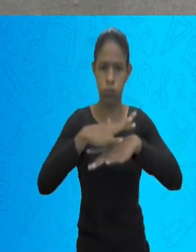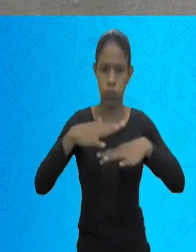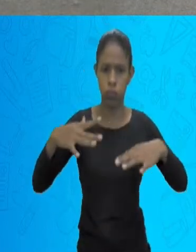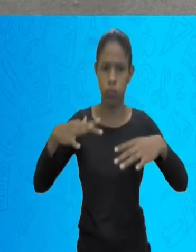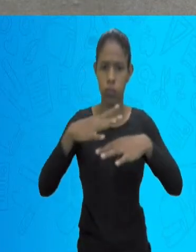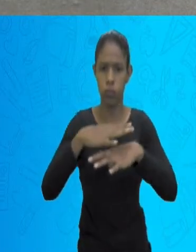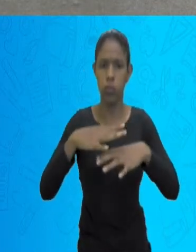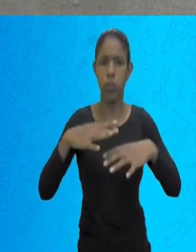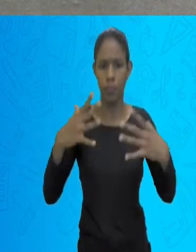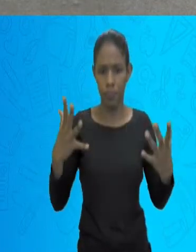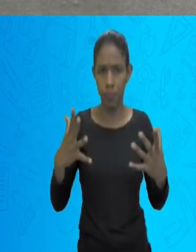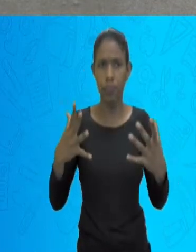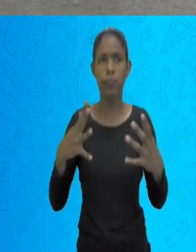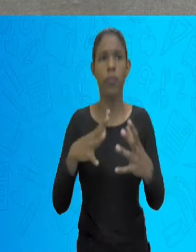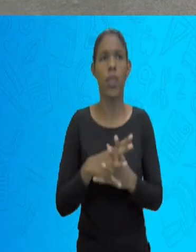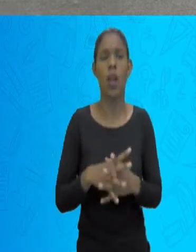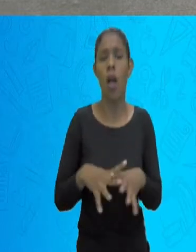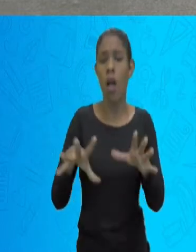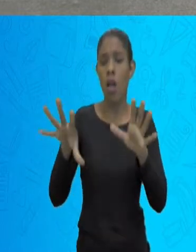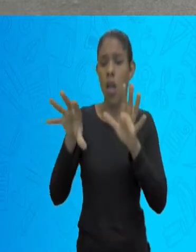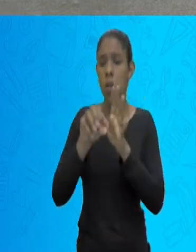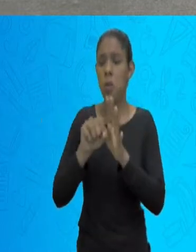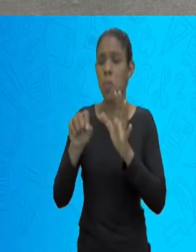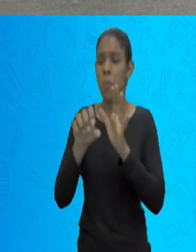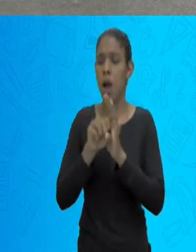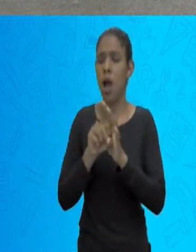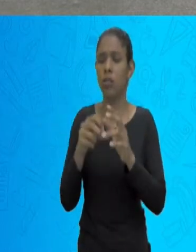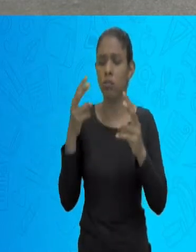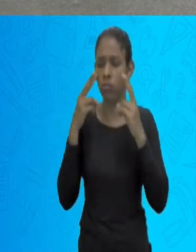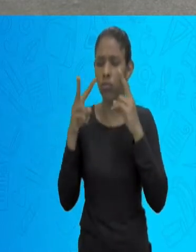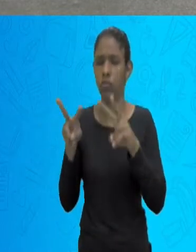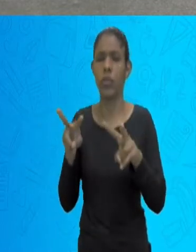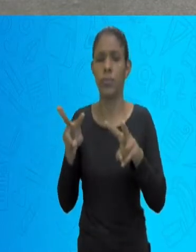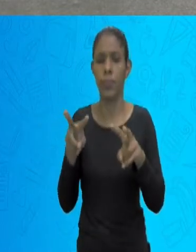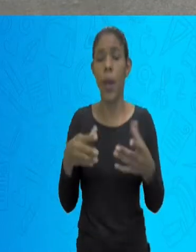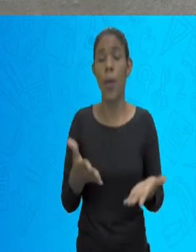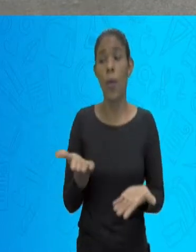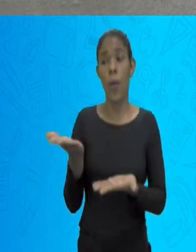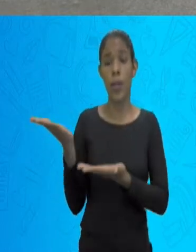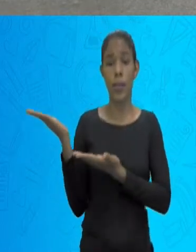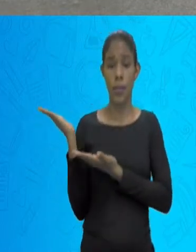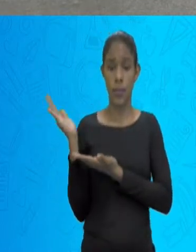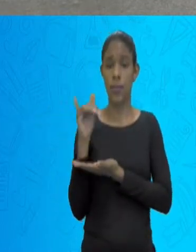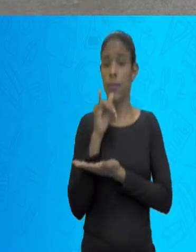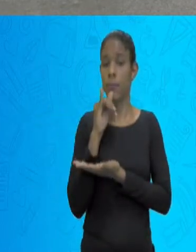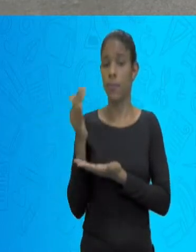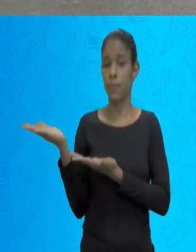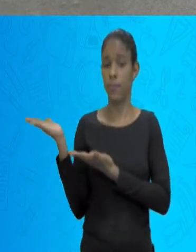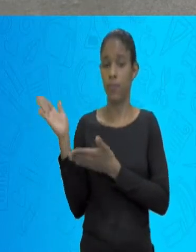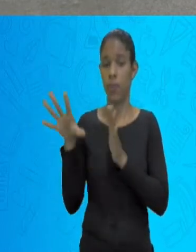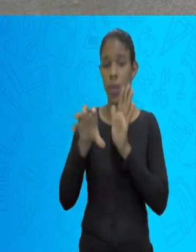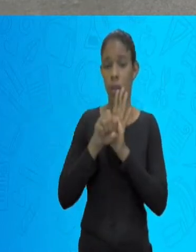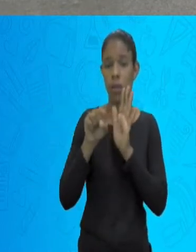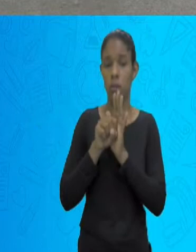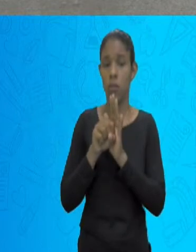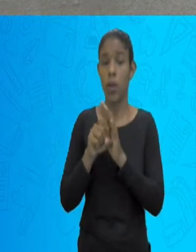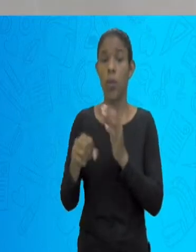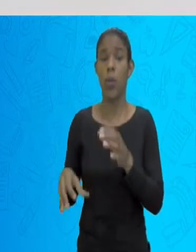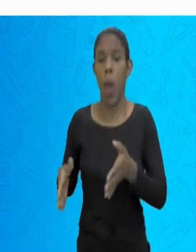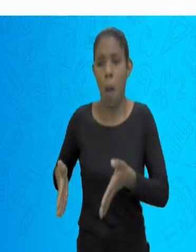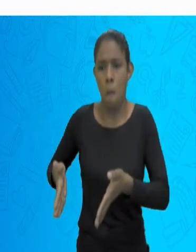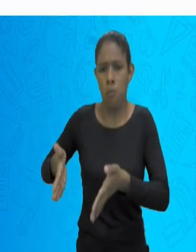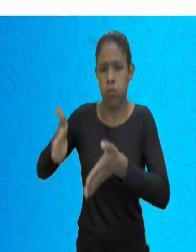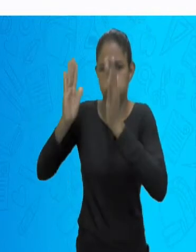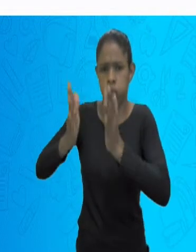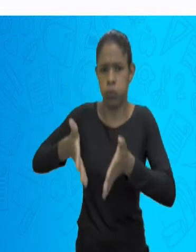olha, muitas construções, tem muito prédio, muita casa, as ruas são asfaltadas ou